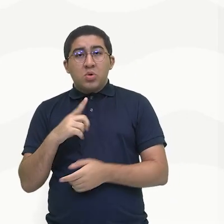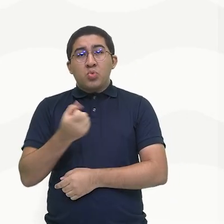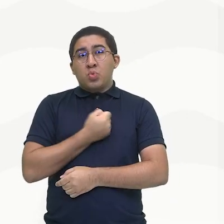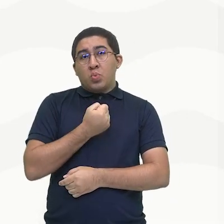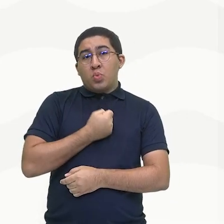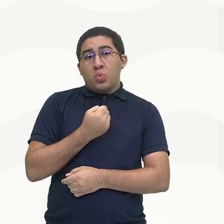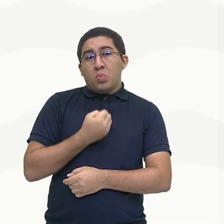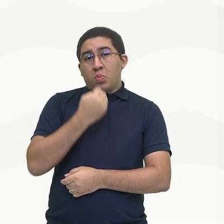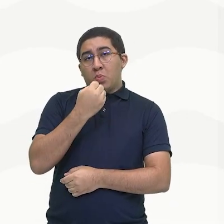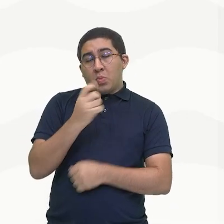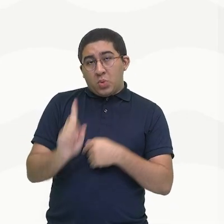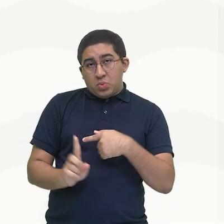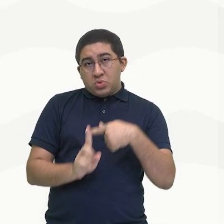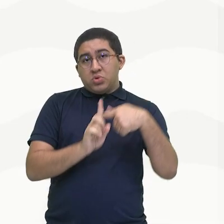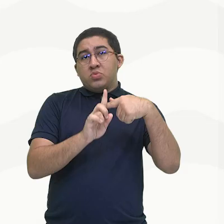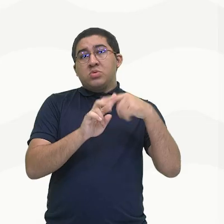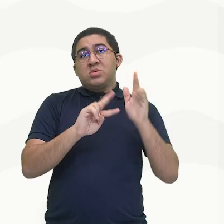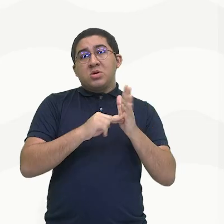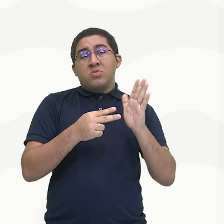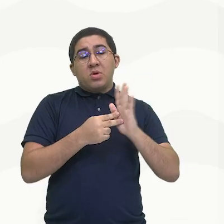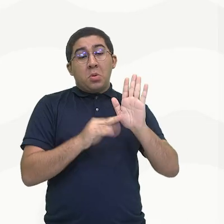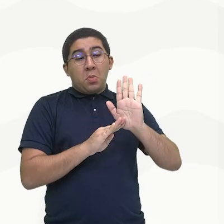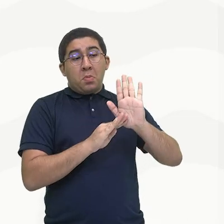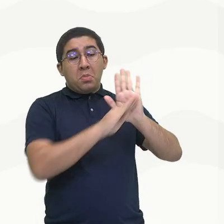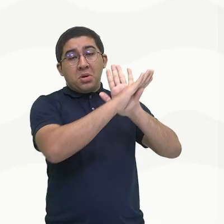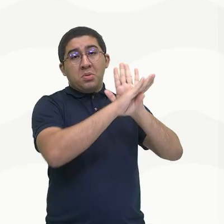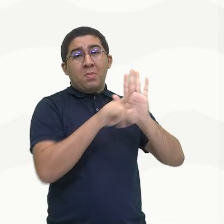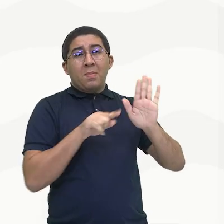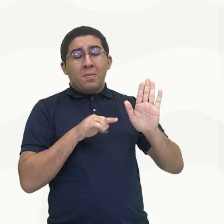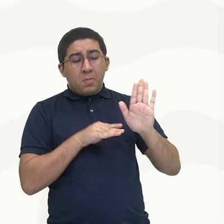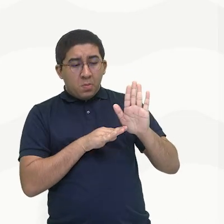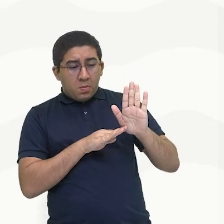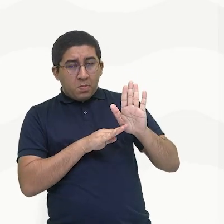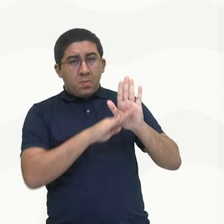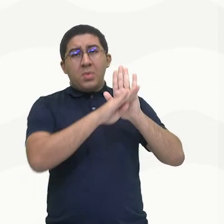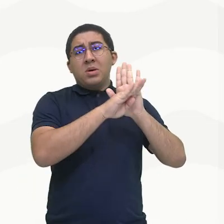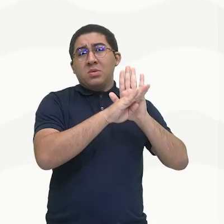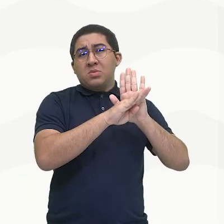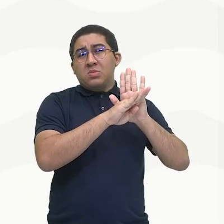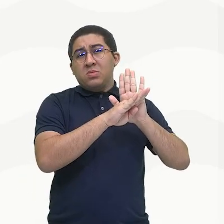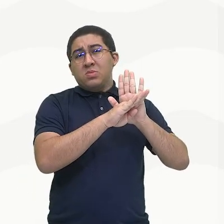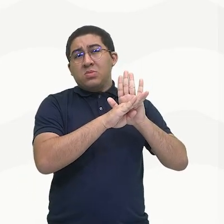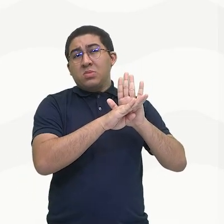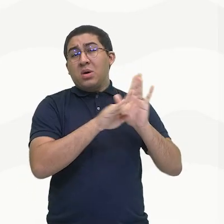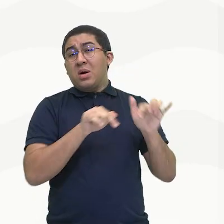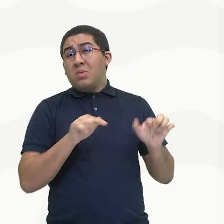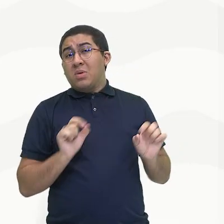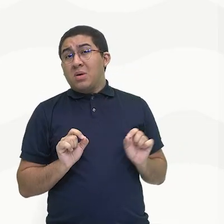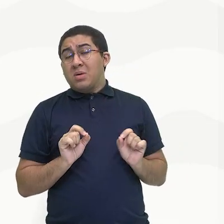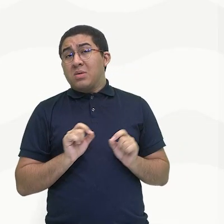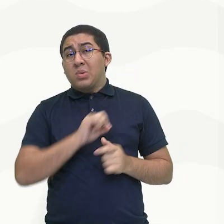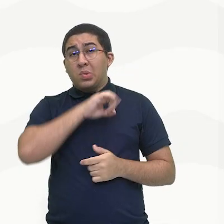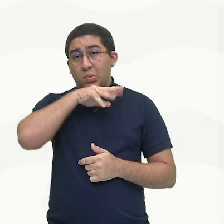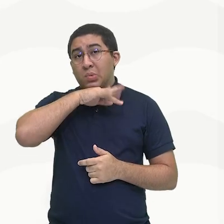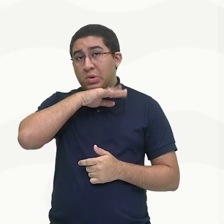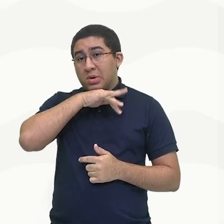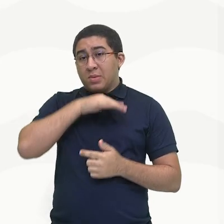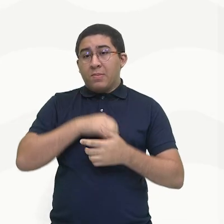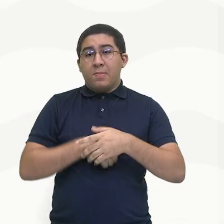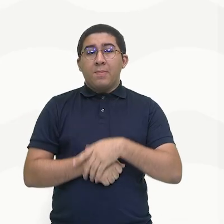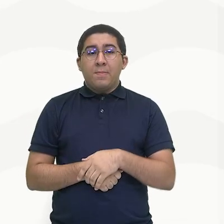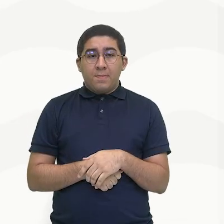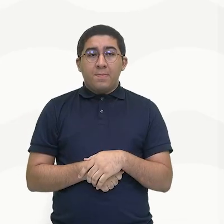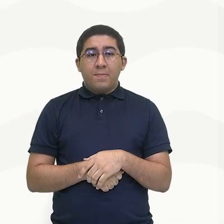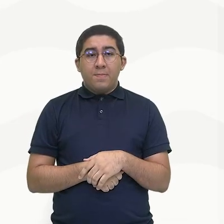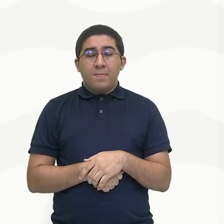positivo significa que está aumentando, mas esse aumento ele pode ser algo que não é favorável.